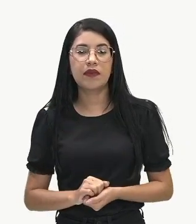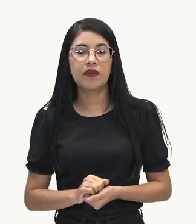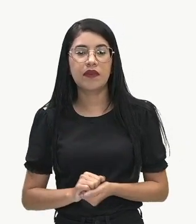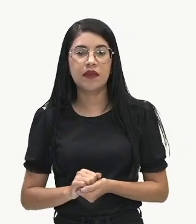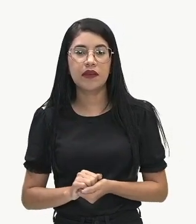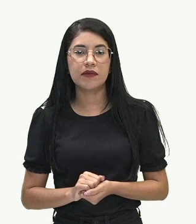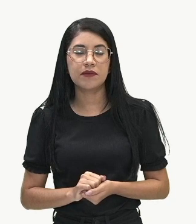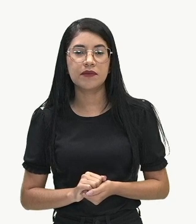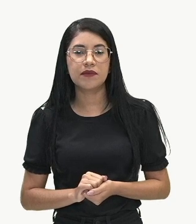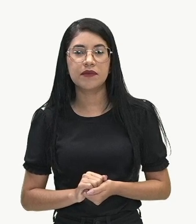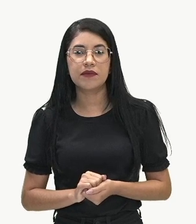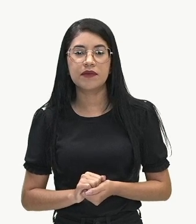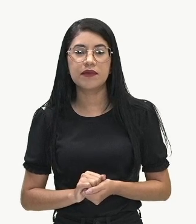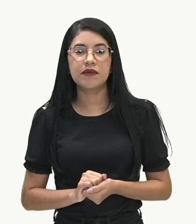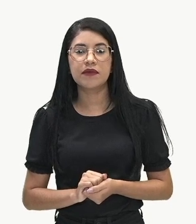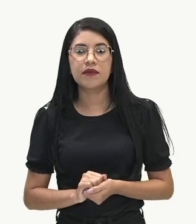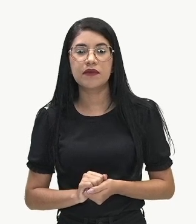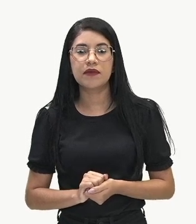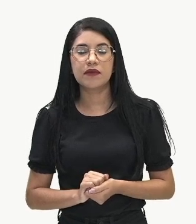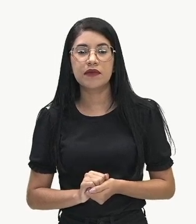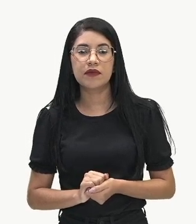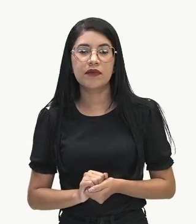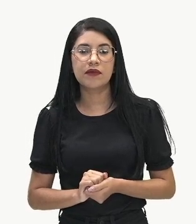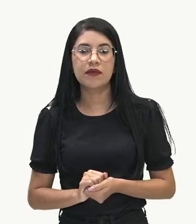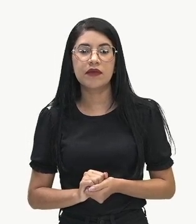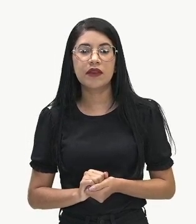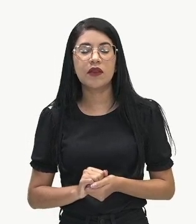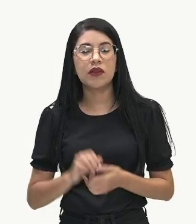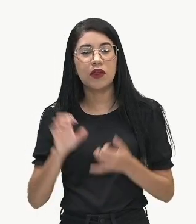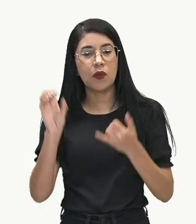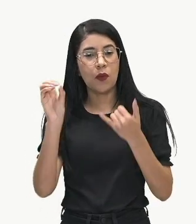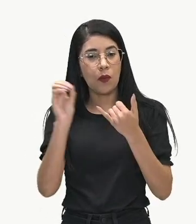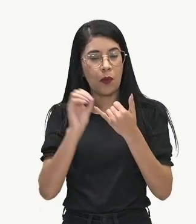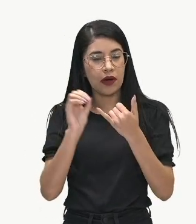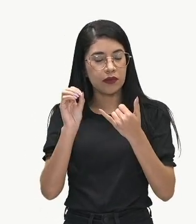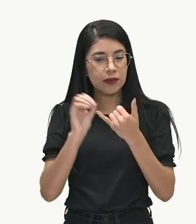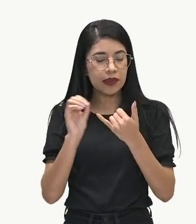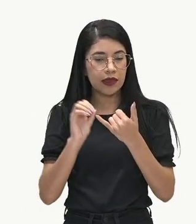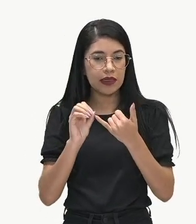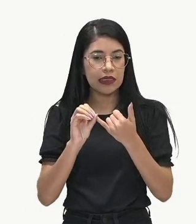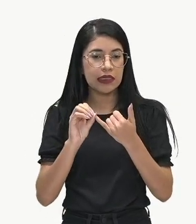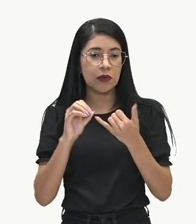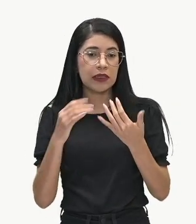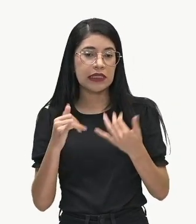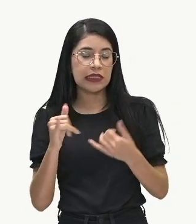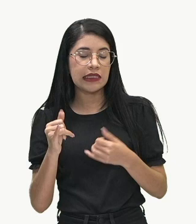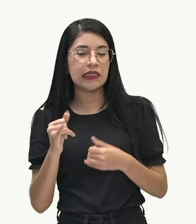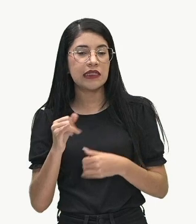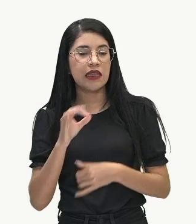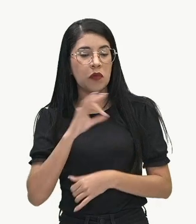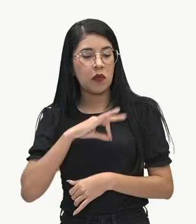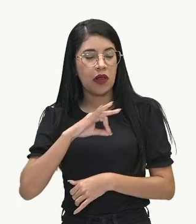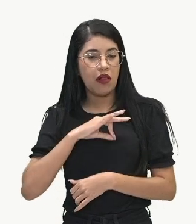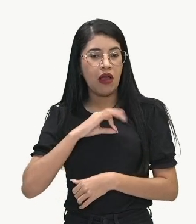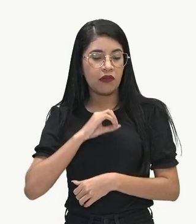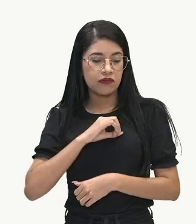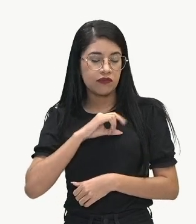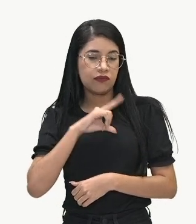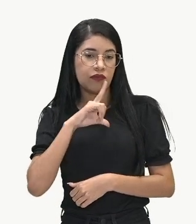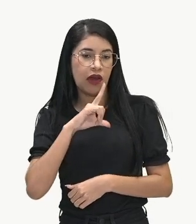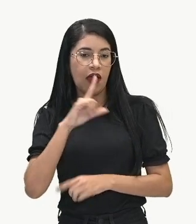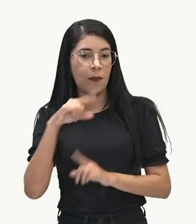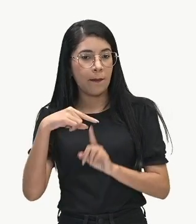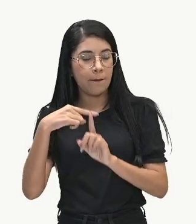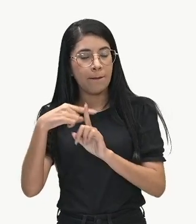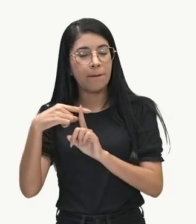né? Um valor aleatório, nós temos endotérmico, ou seja, se o dinheiro entra na minha conta, eu fico positivo.